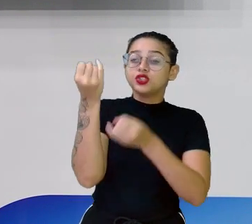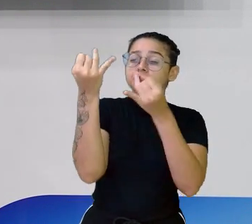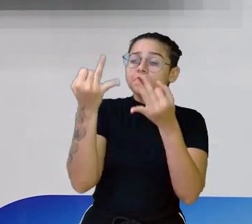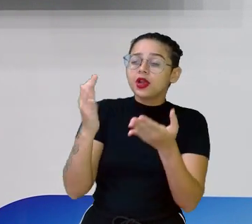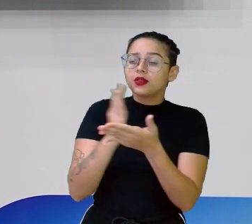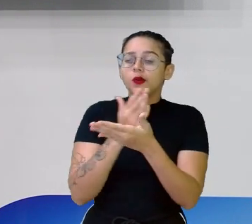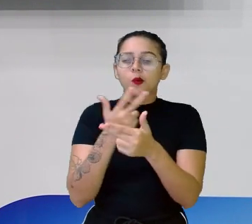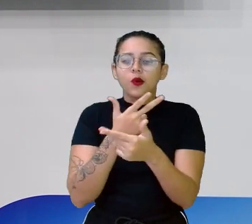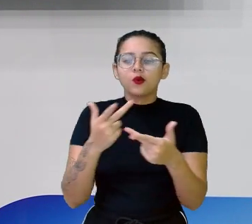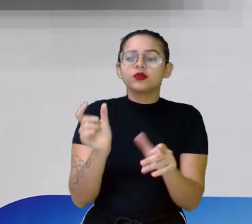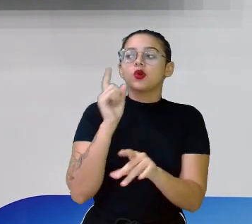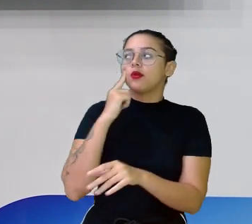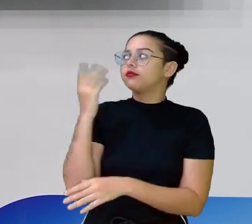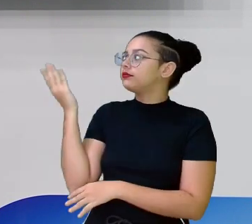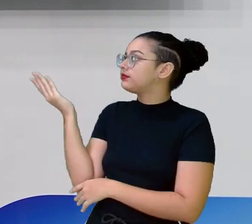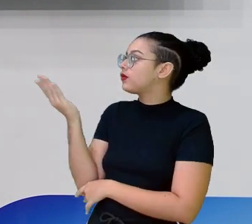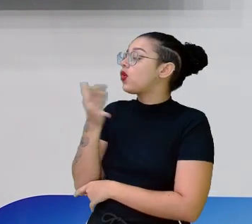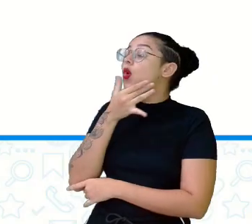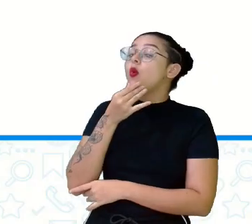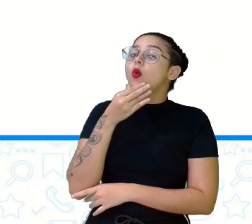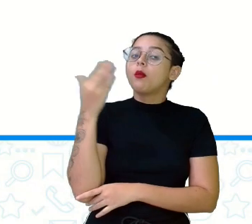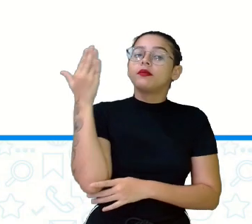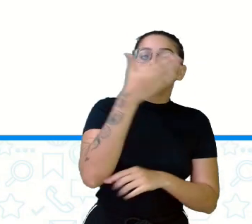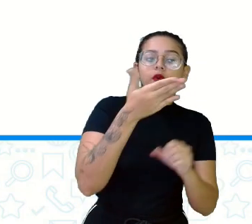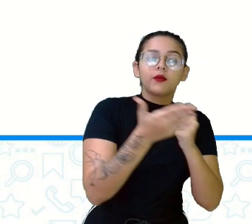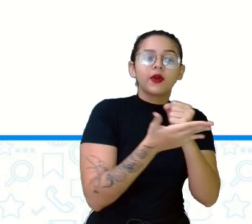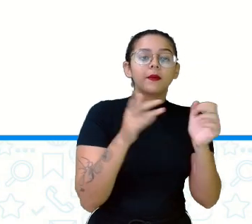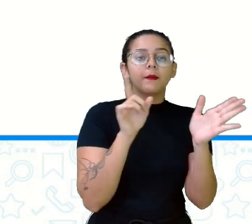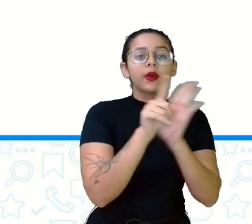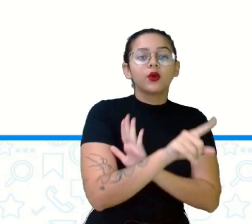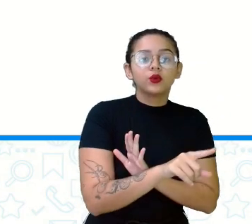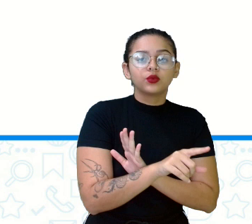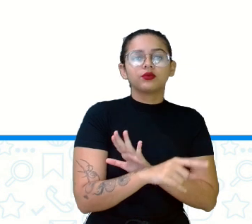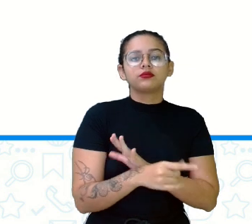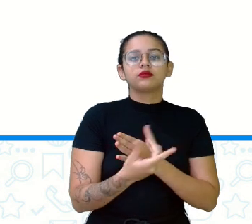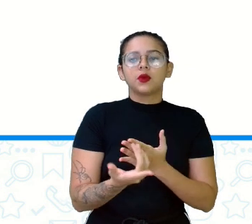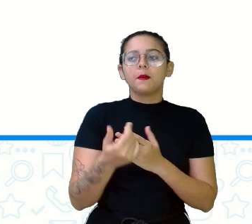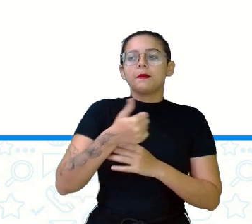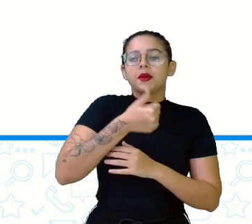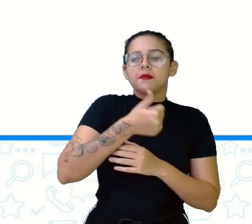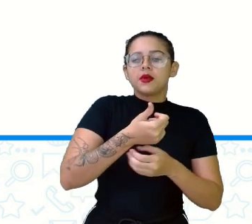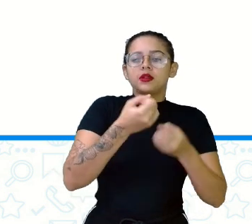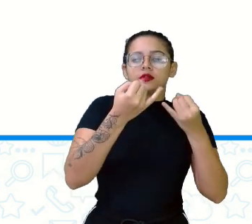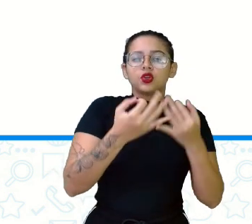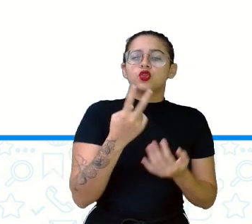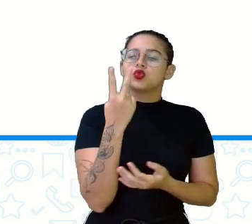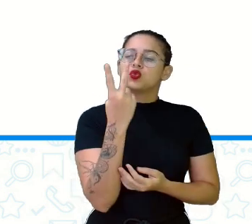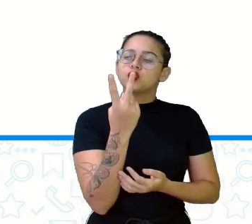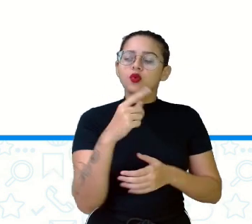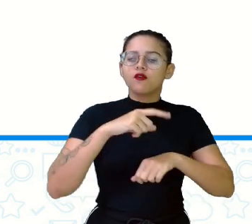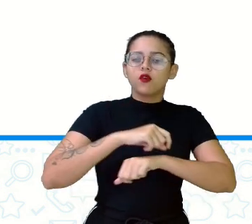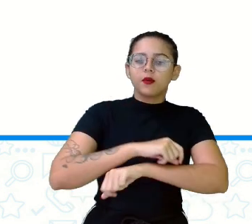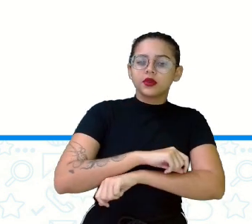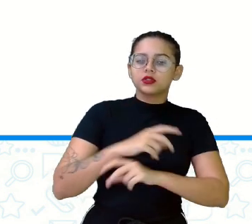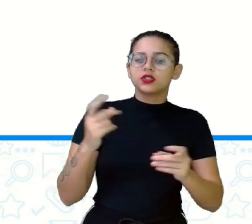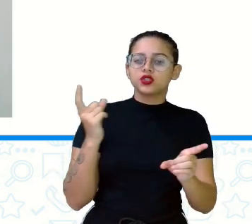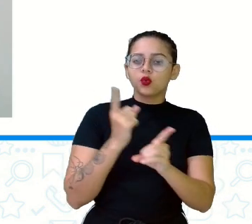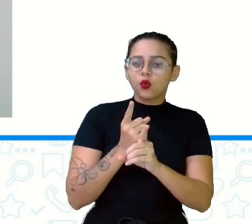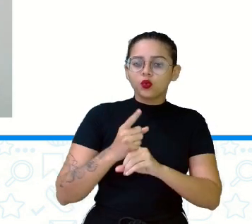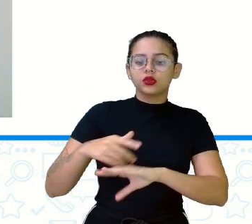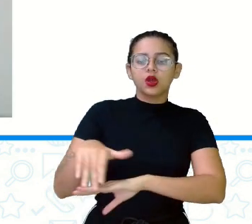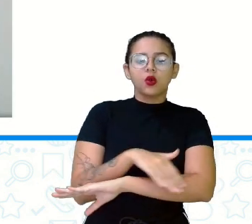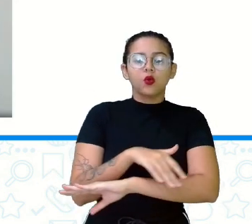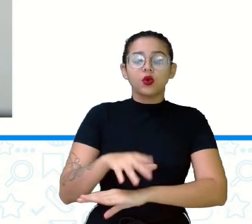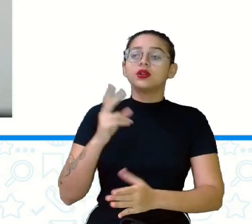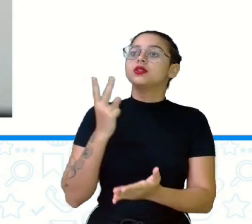alguma coisa. Olha, um homem foi até a farmácia e perguntou. A primeira ela explicou, 2 formigas se encontram na calçada. Então,